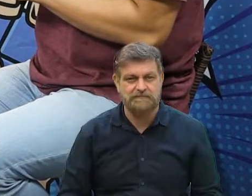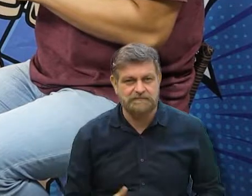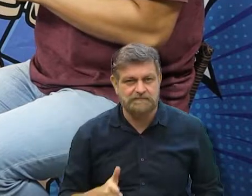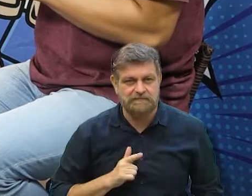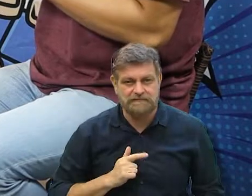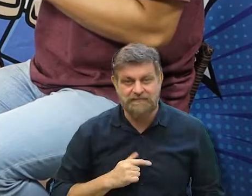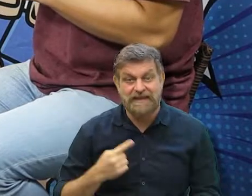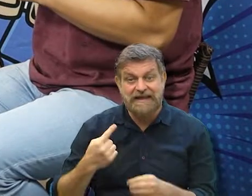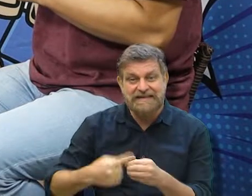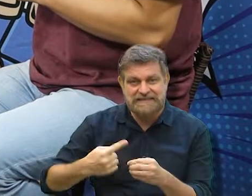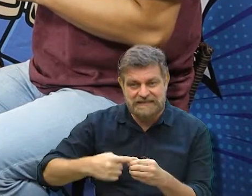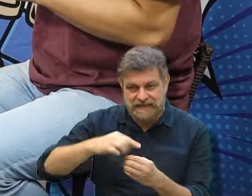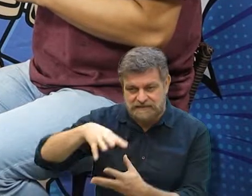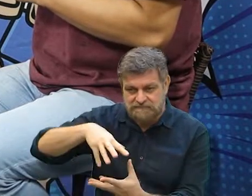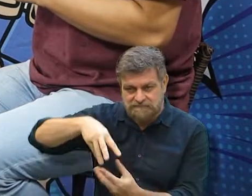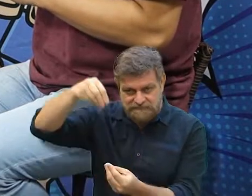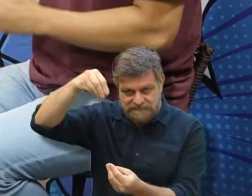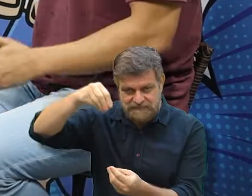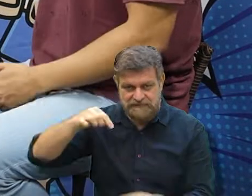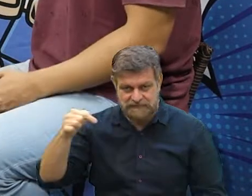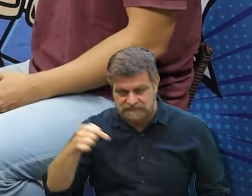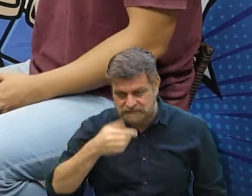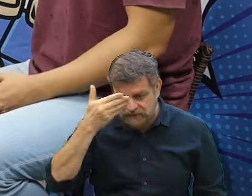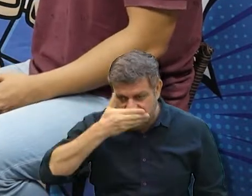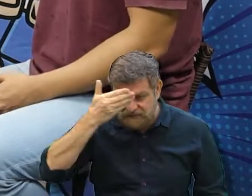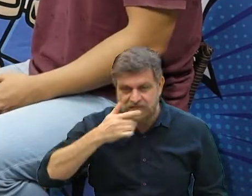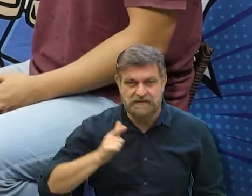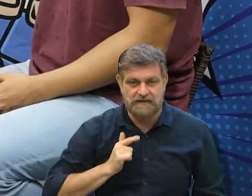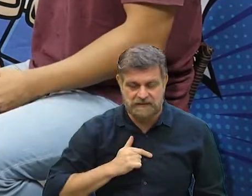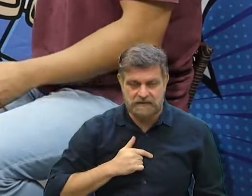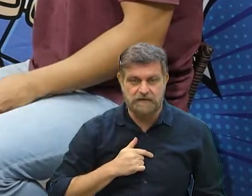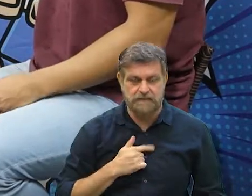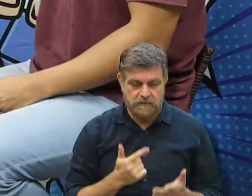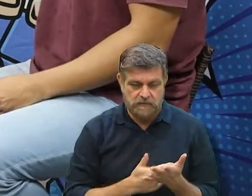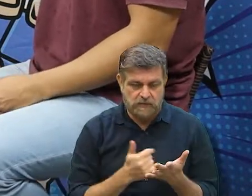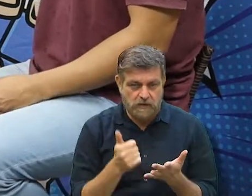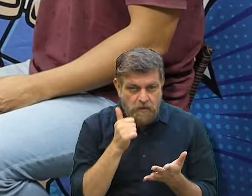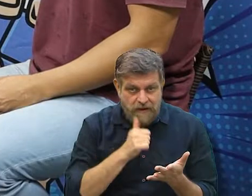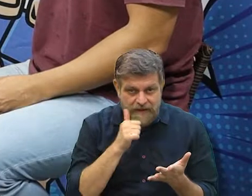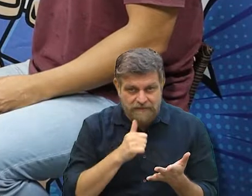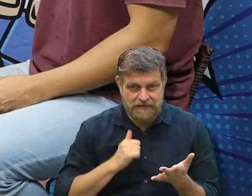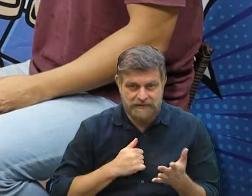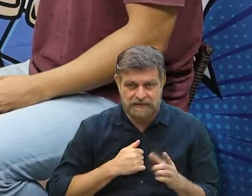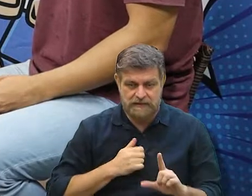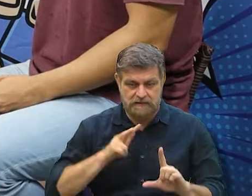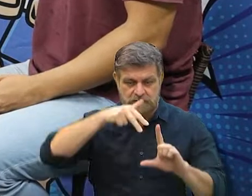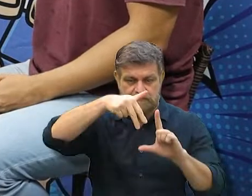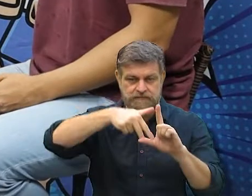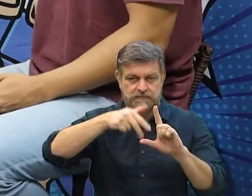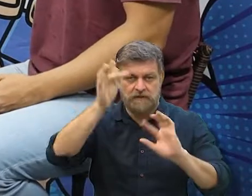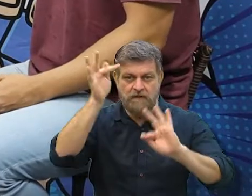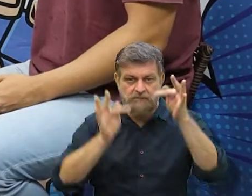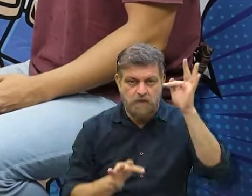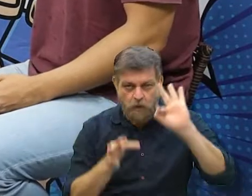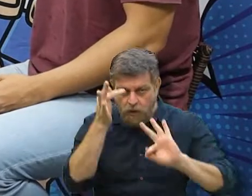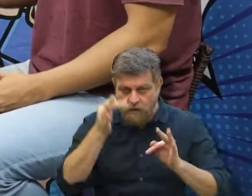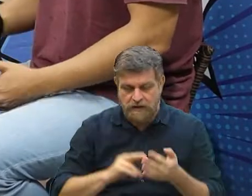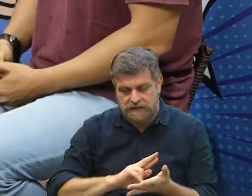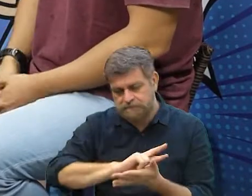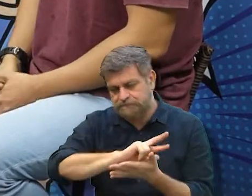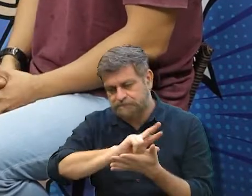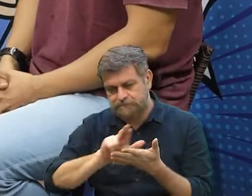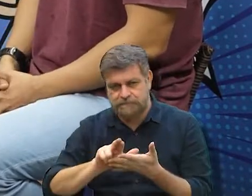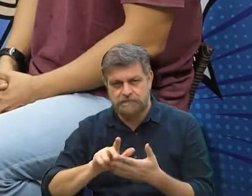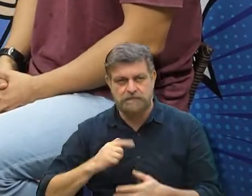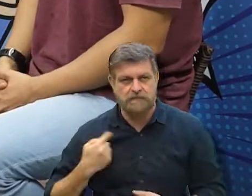serviu como base pro seriado da Netflix Cidade Invisível. Não sei se você assistiu.